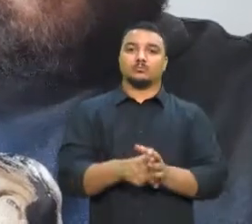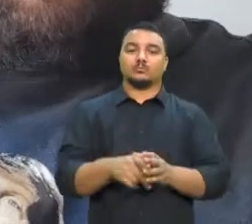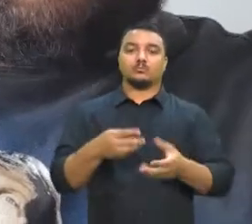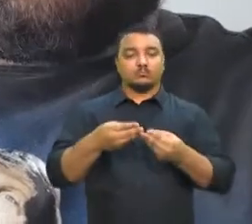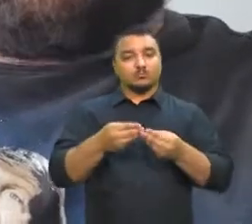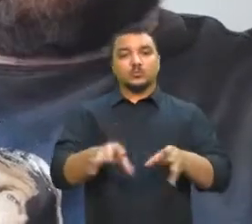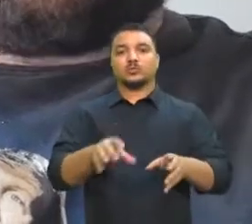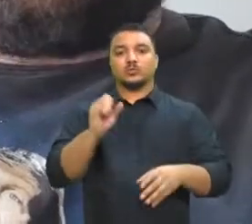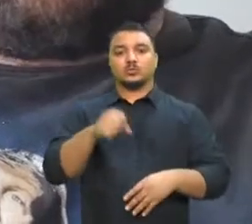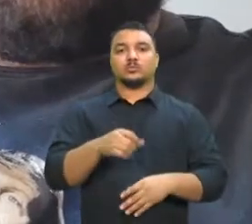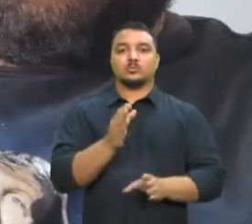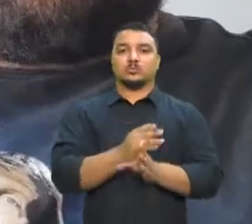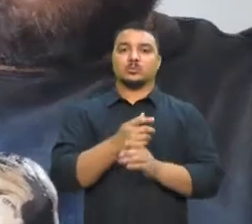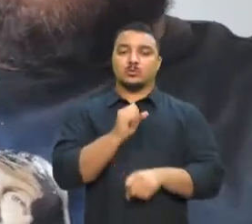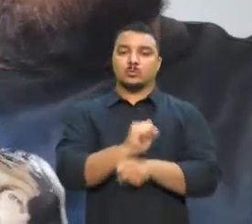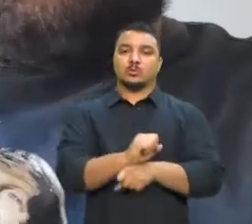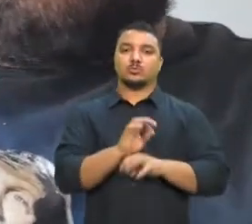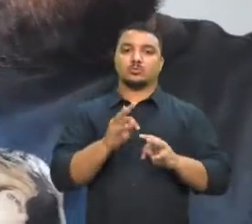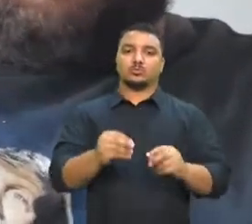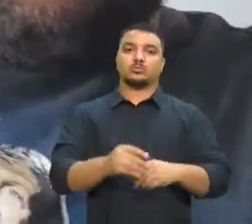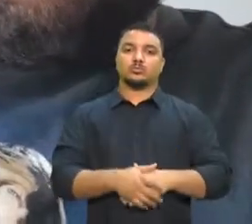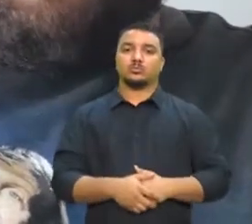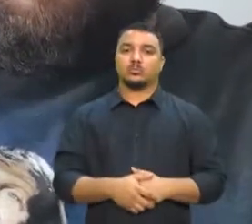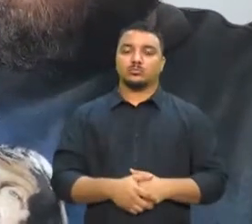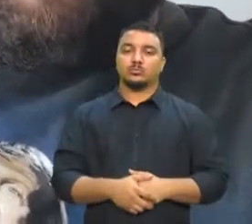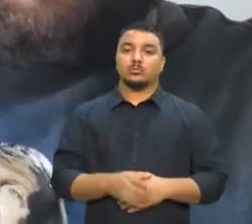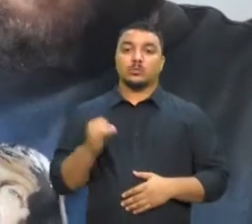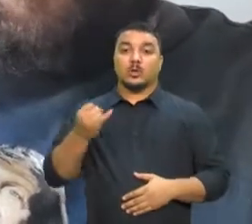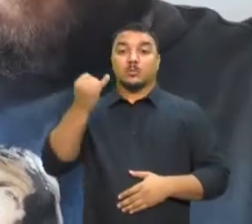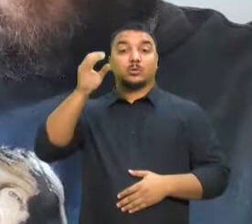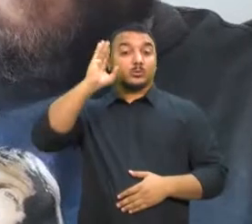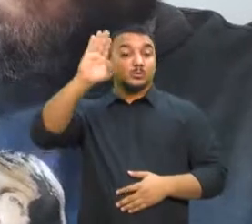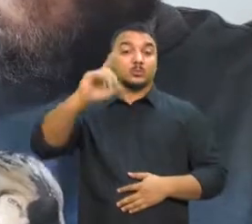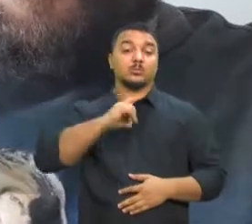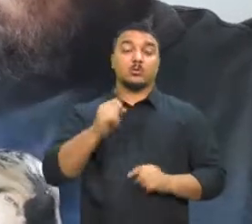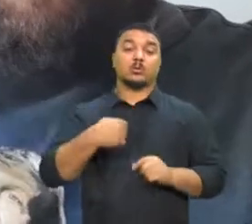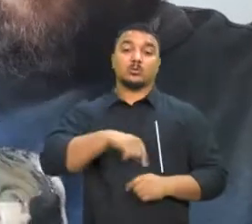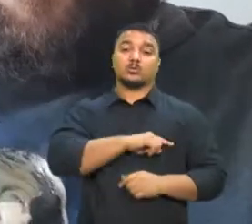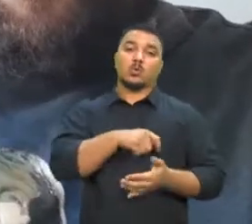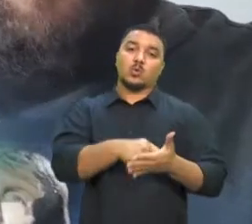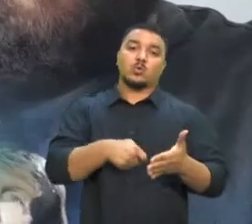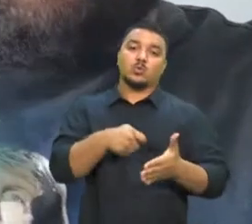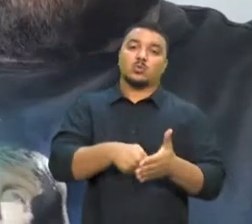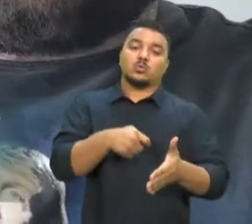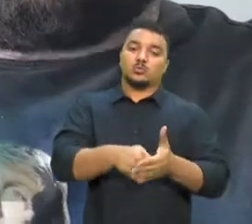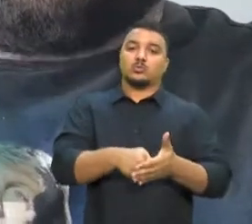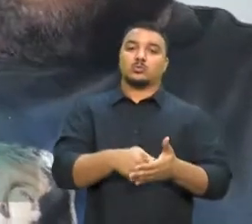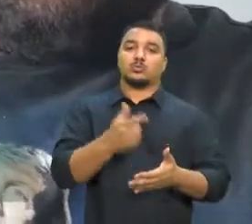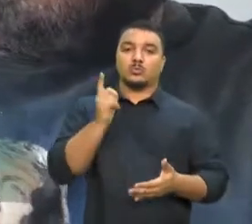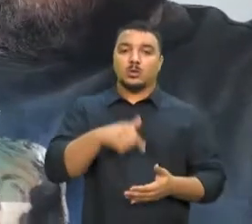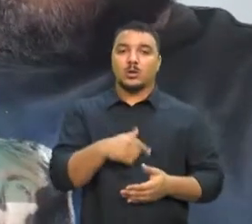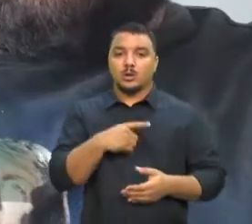com a paralisação das atividades. O mais importante é seguirmos batalhando por medidas de apoio ao setor